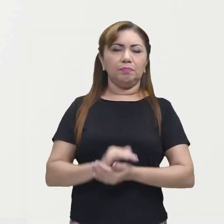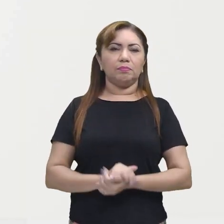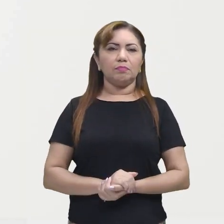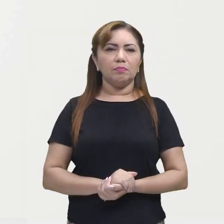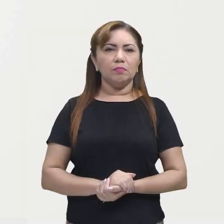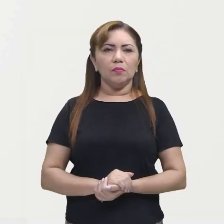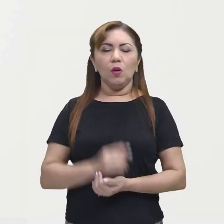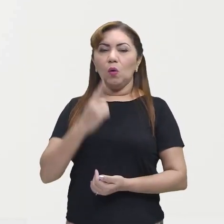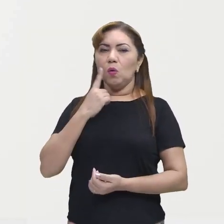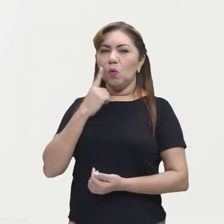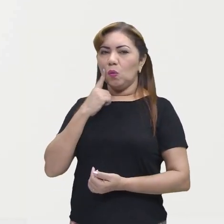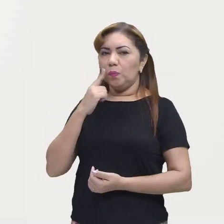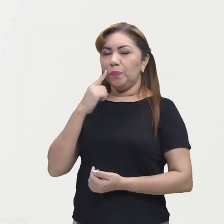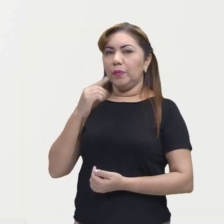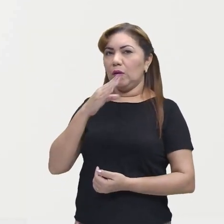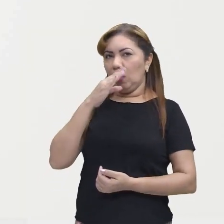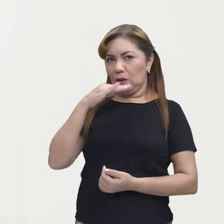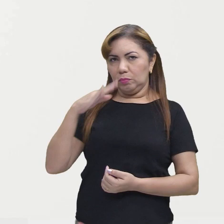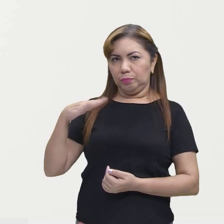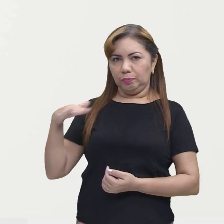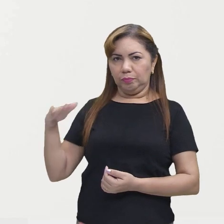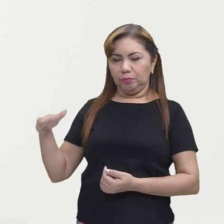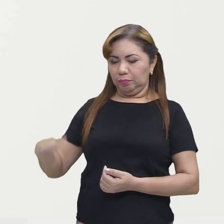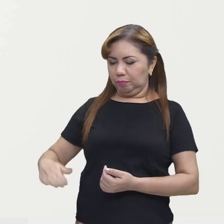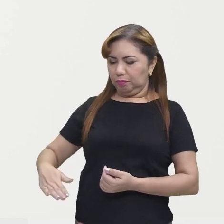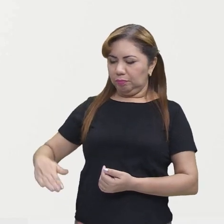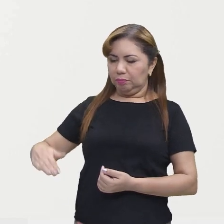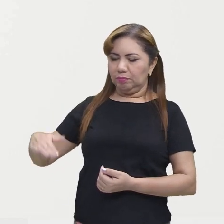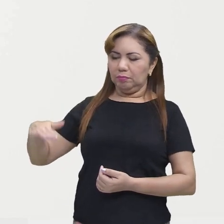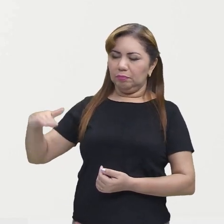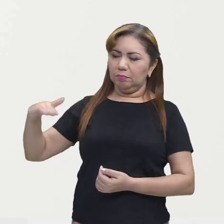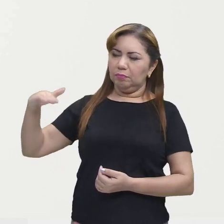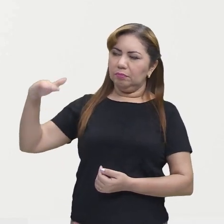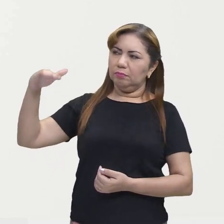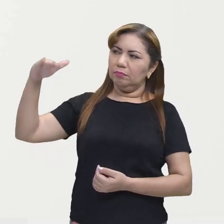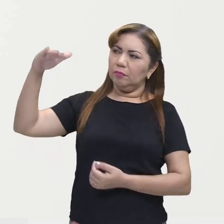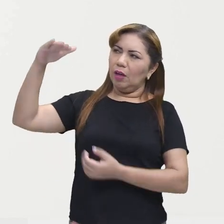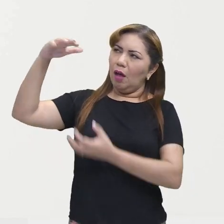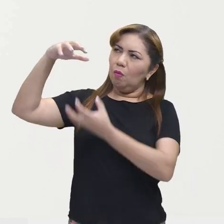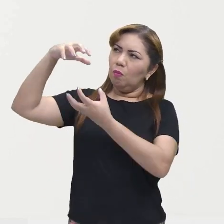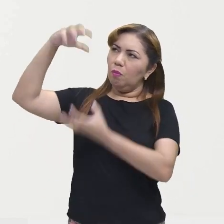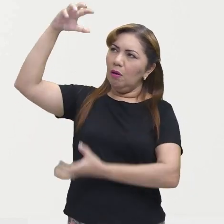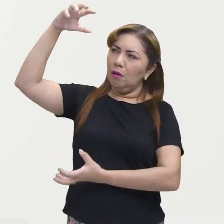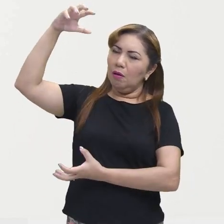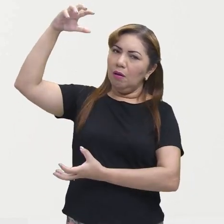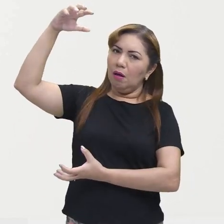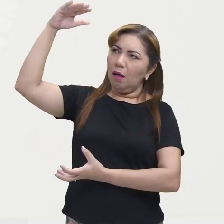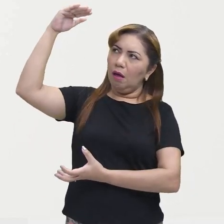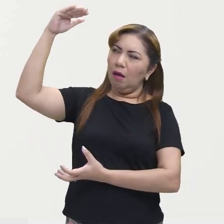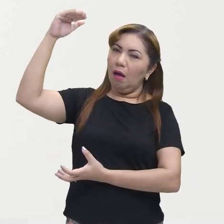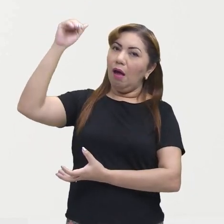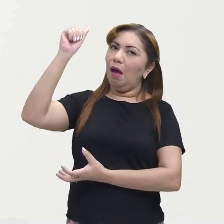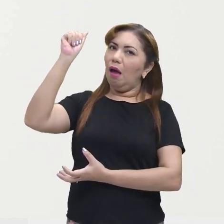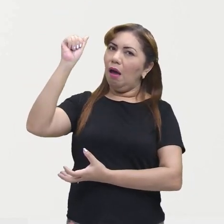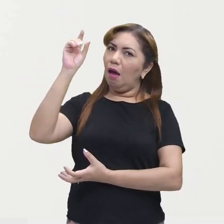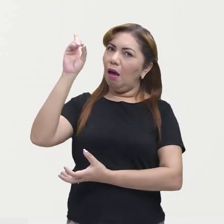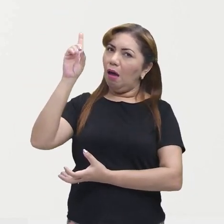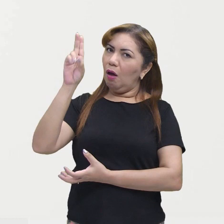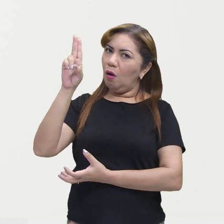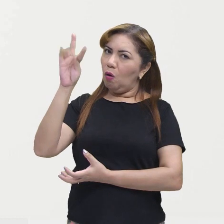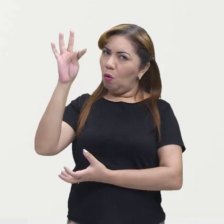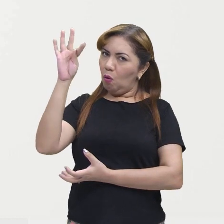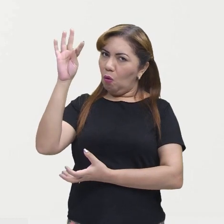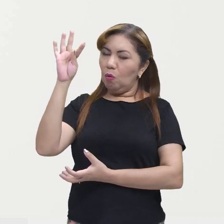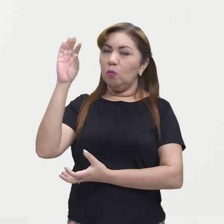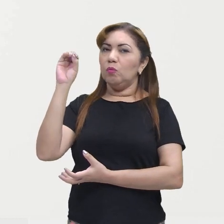durante ele vai amadurecendo até chegar à fase adulta. Na fase adulta, ou na adolescência, começa